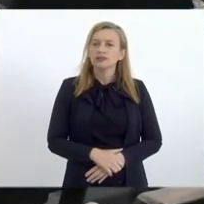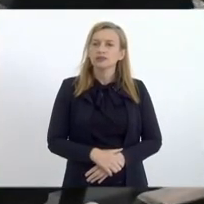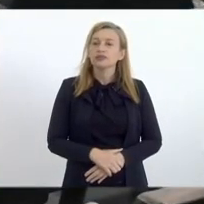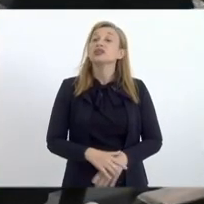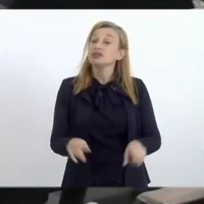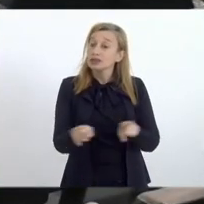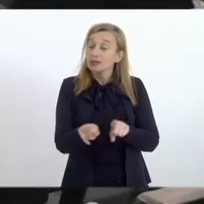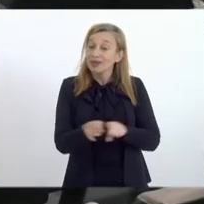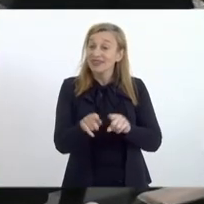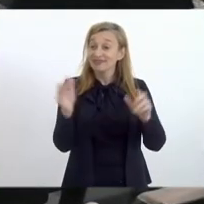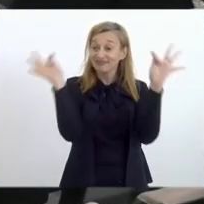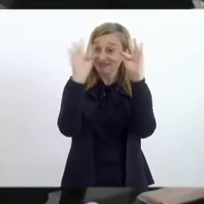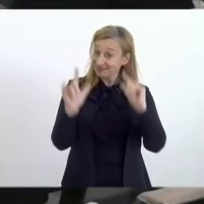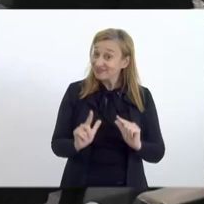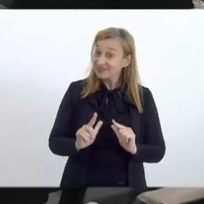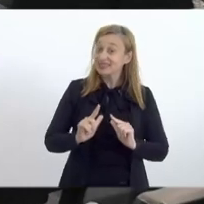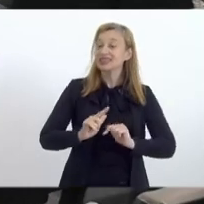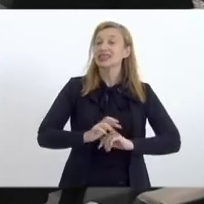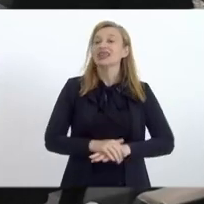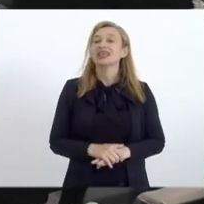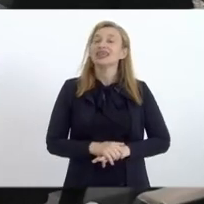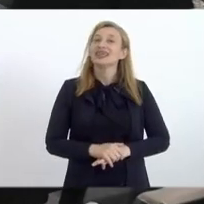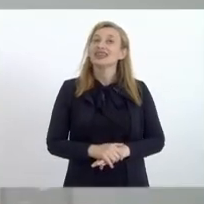Fico também muito satisfeito com